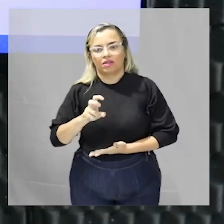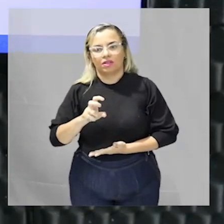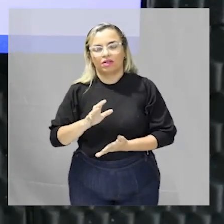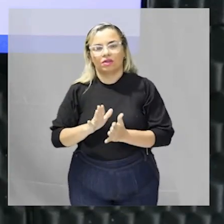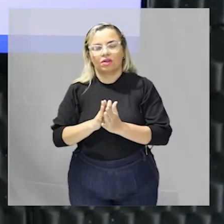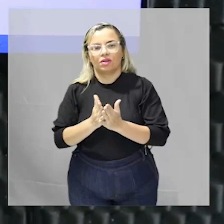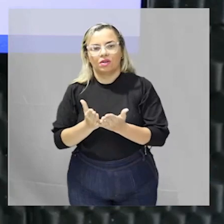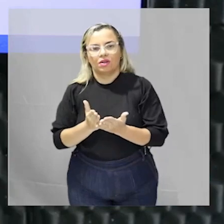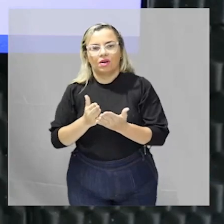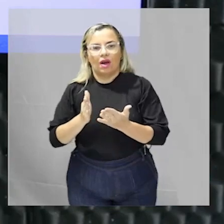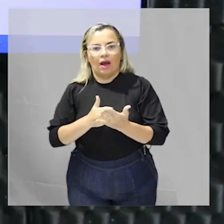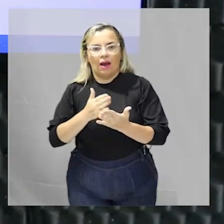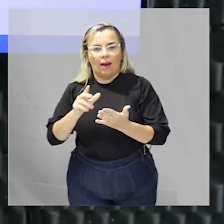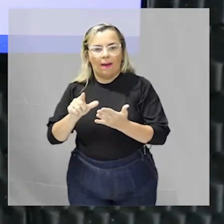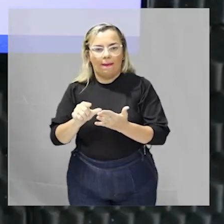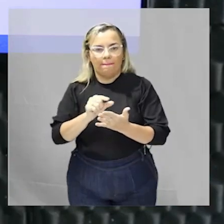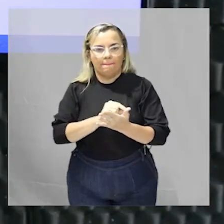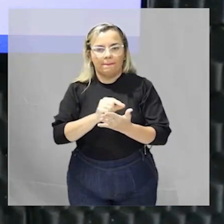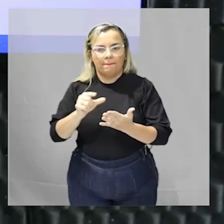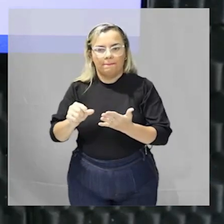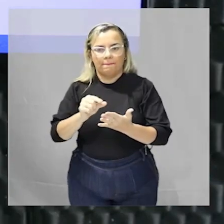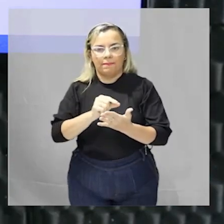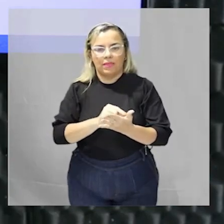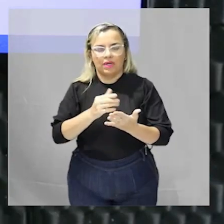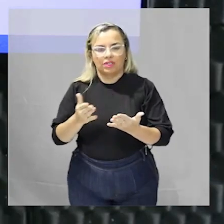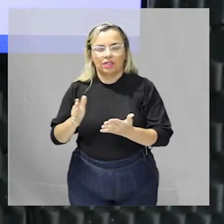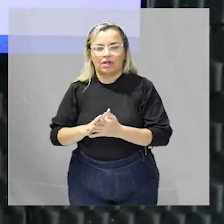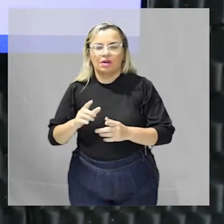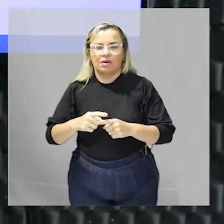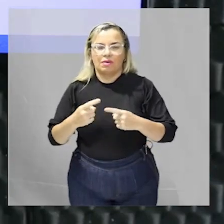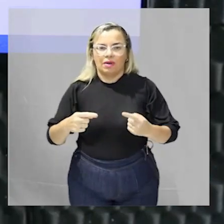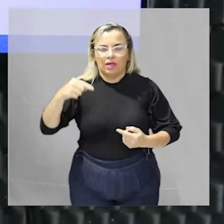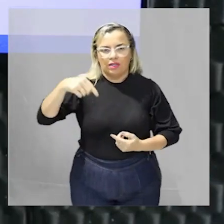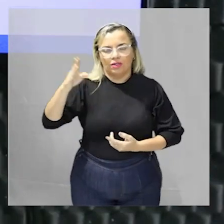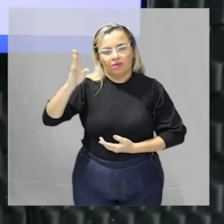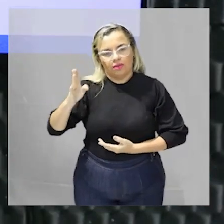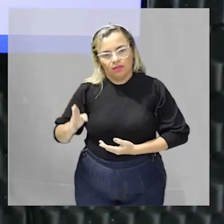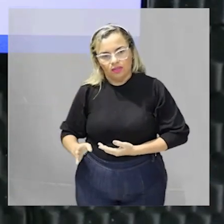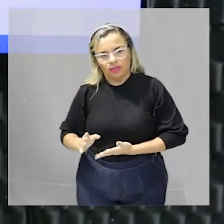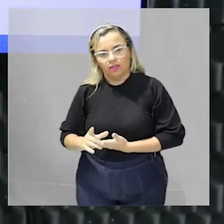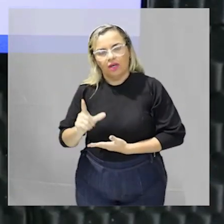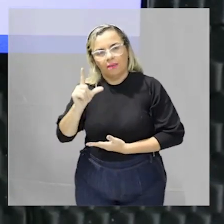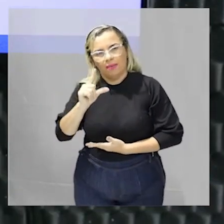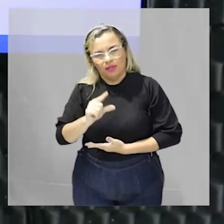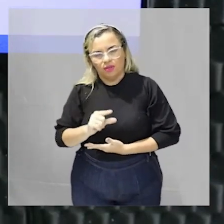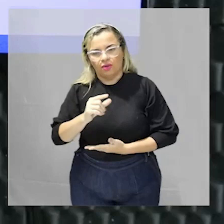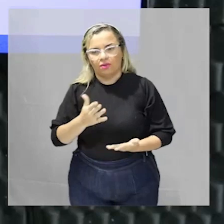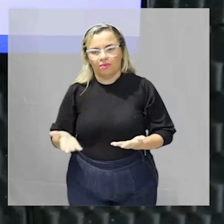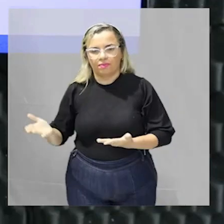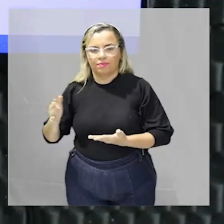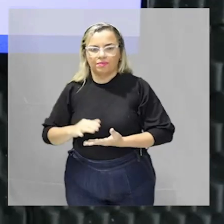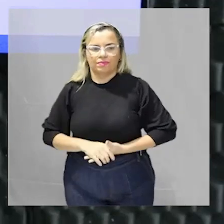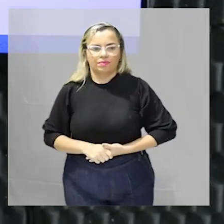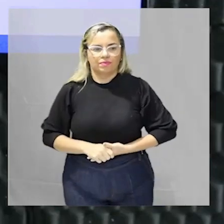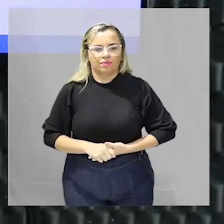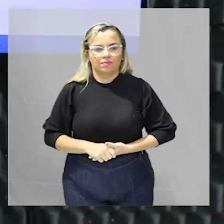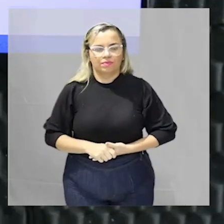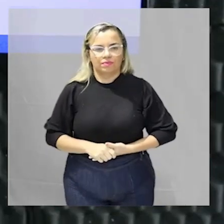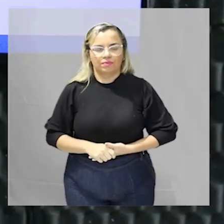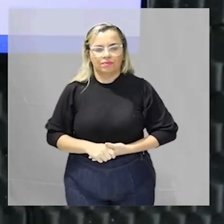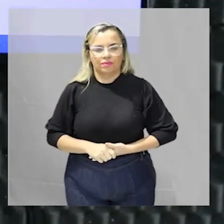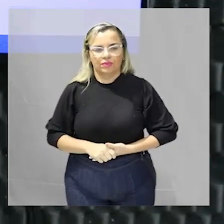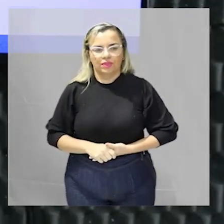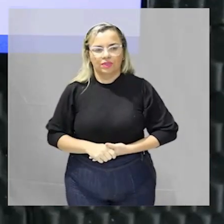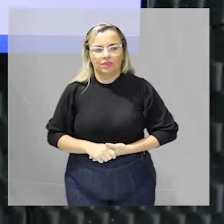conquistado diversas gerações de jovens desde 1977, ano em que foi lançado pela Coordenação de